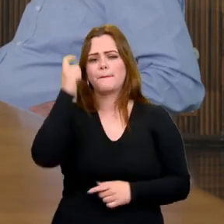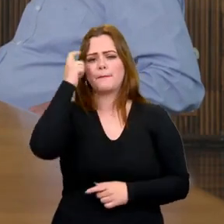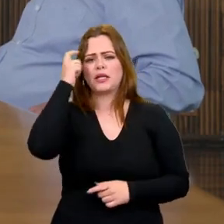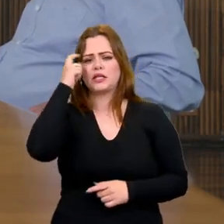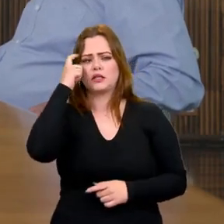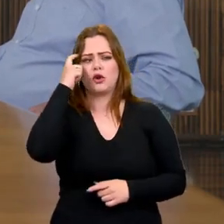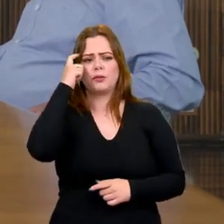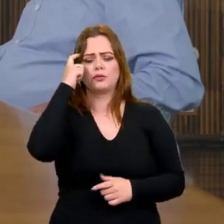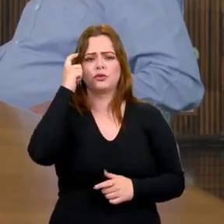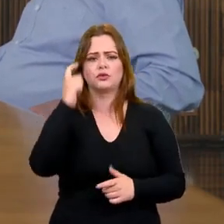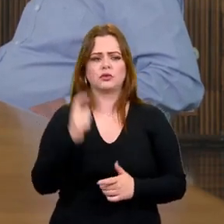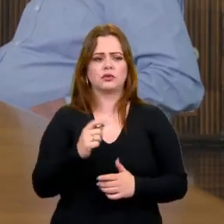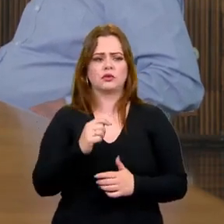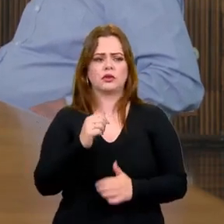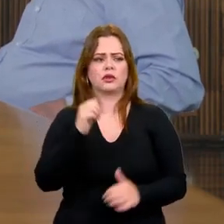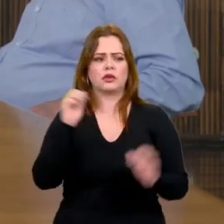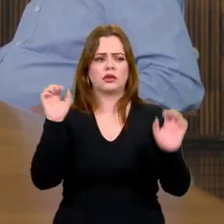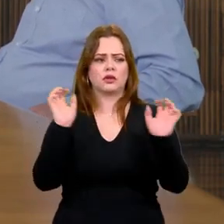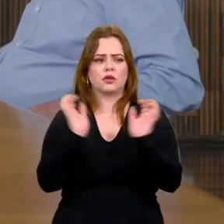sem ganhar